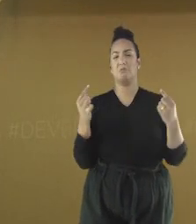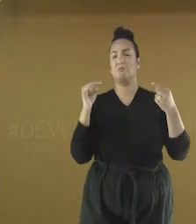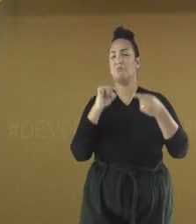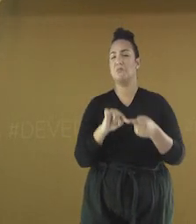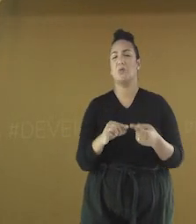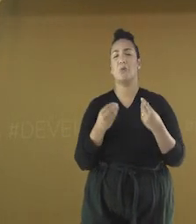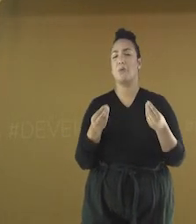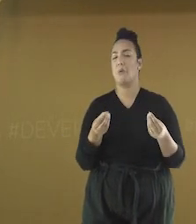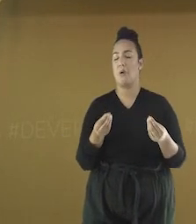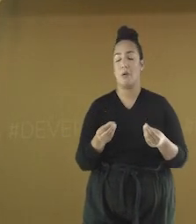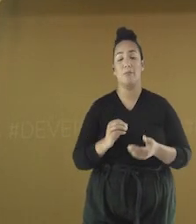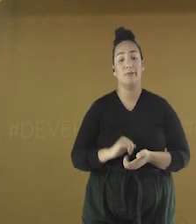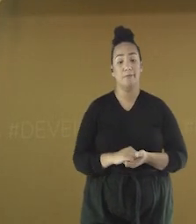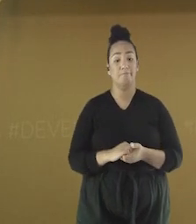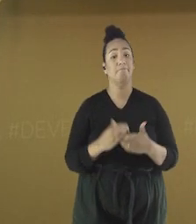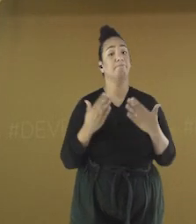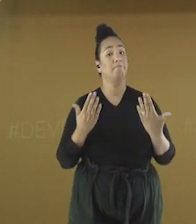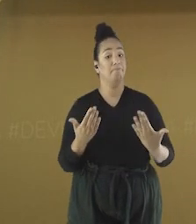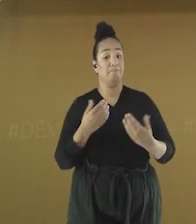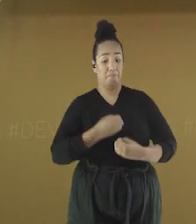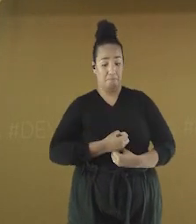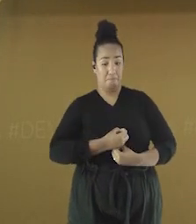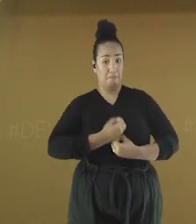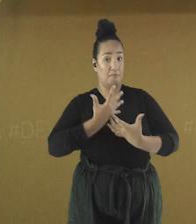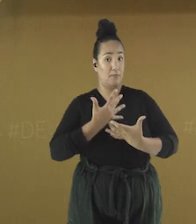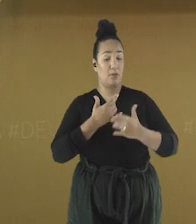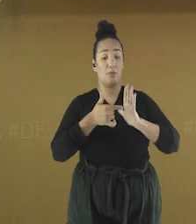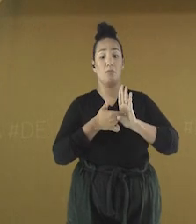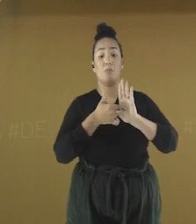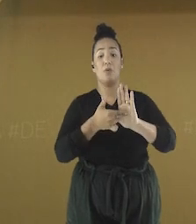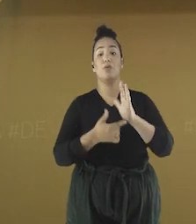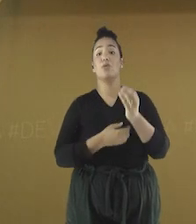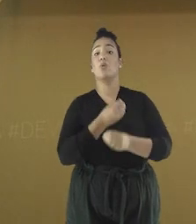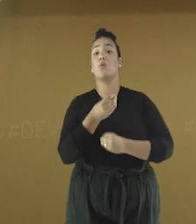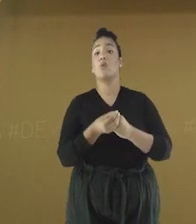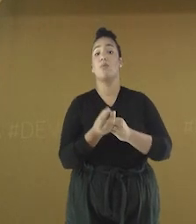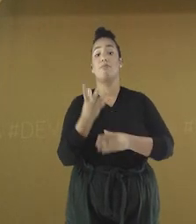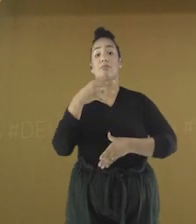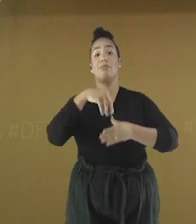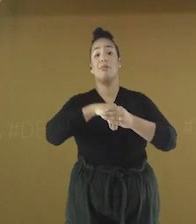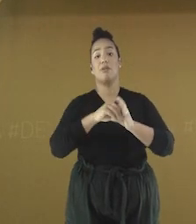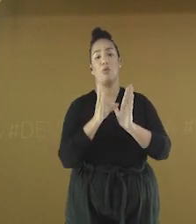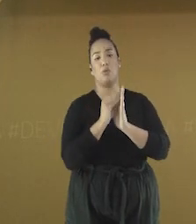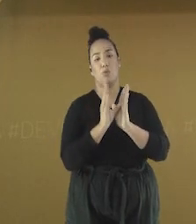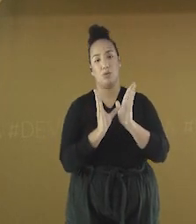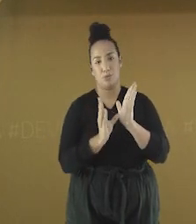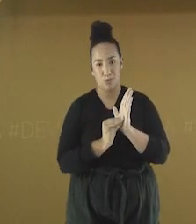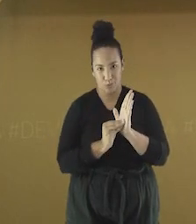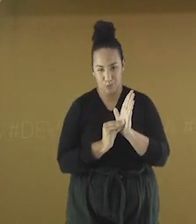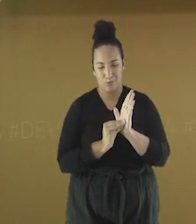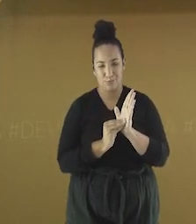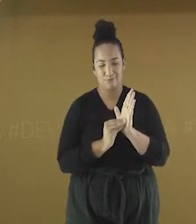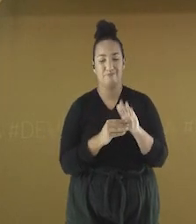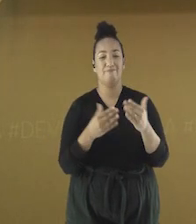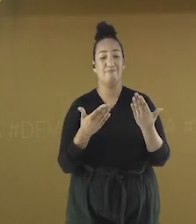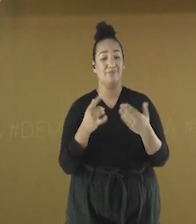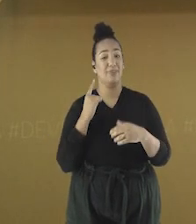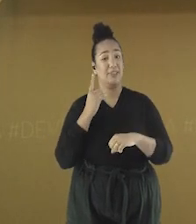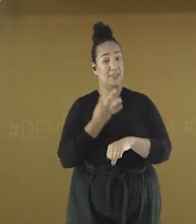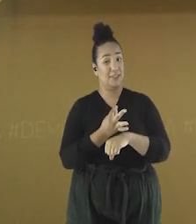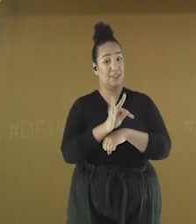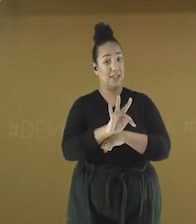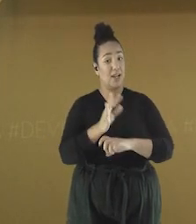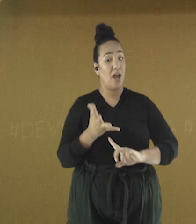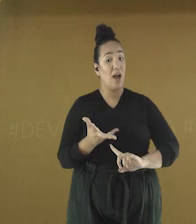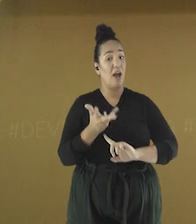tanta característica técnica? Pois bem, a poesia ela se apresenta no conteúdo do poema e através de